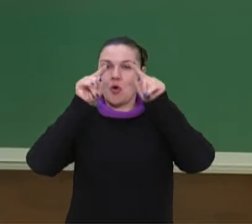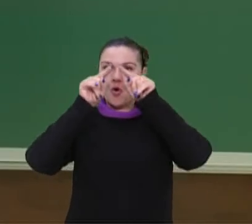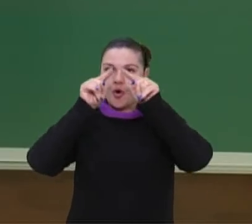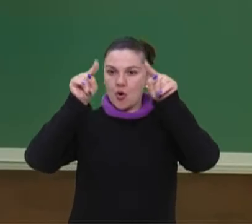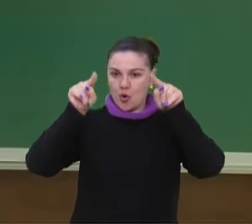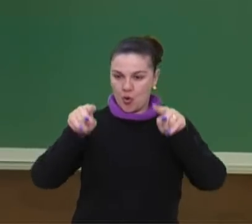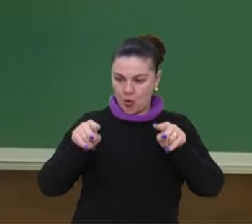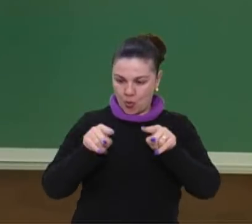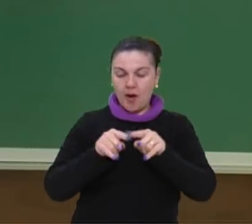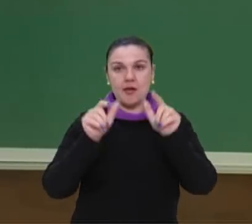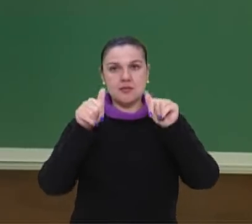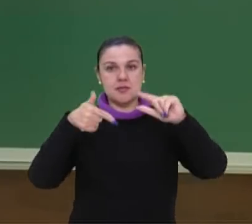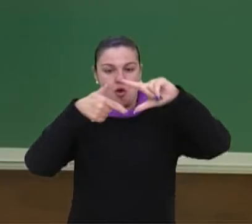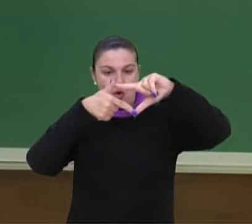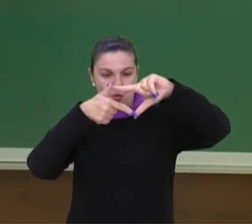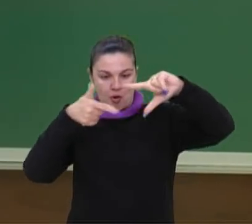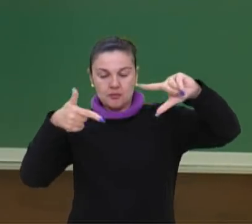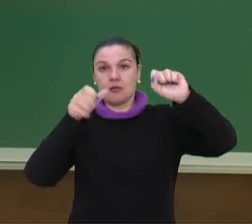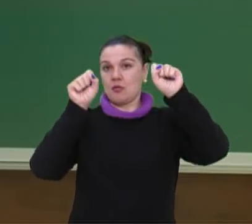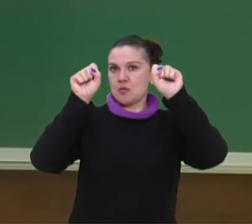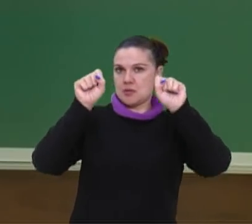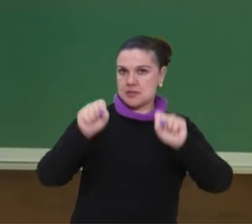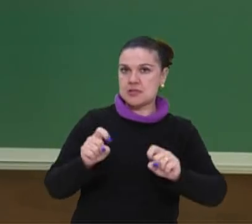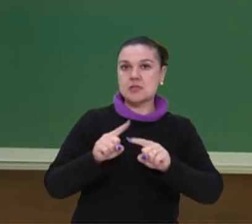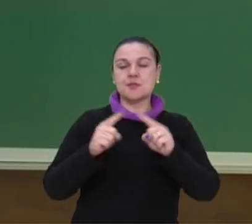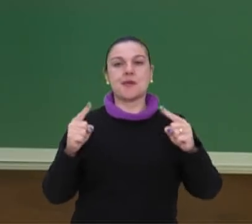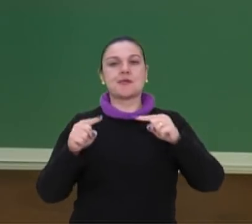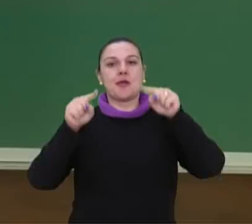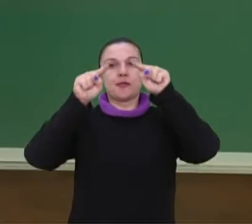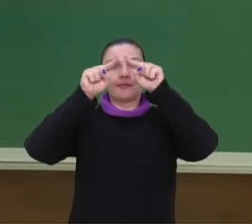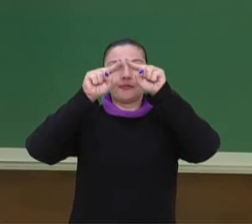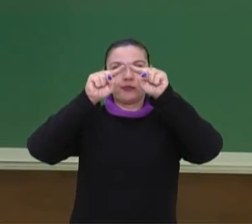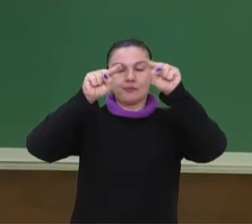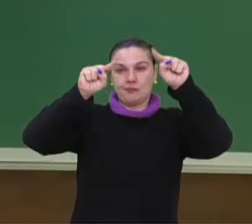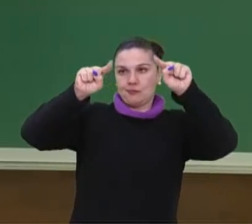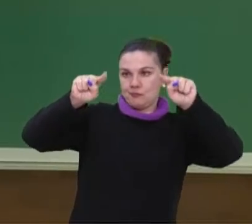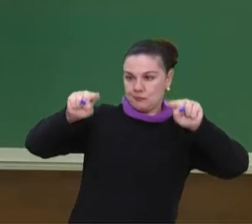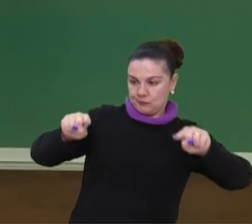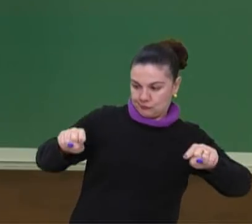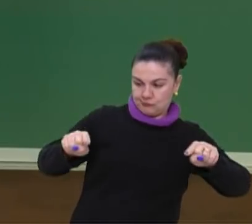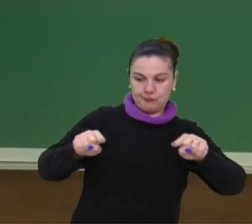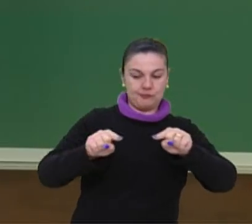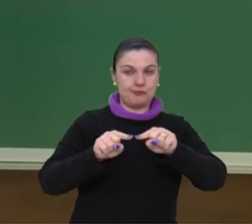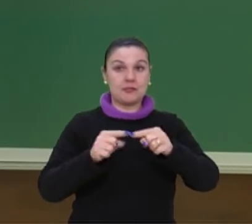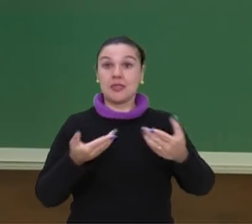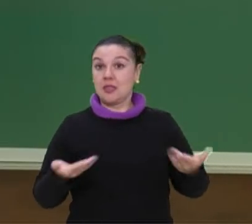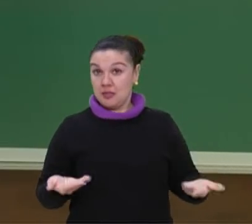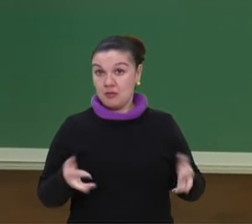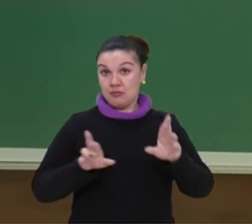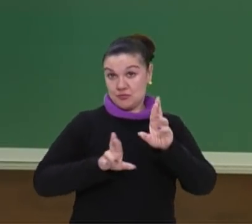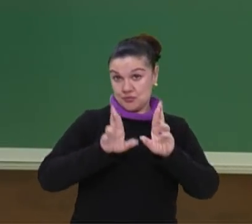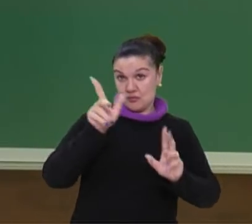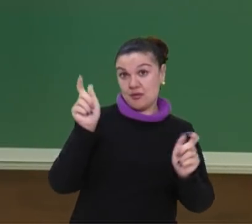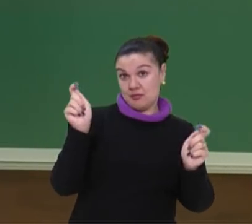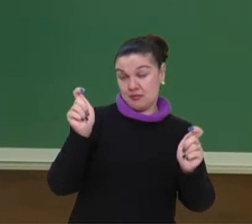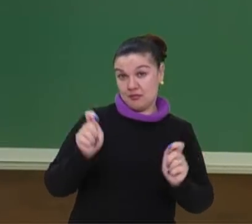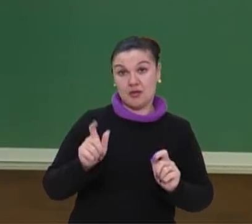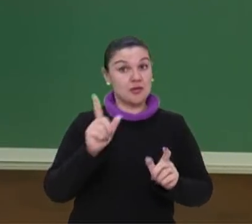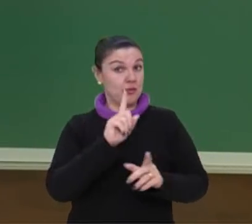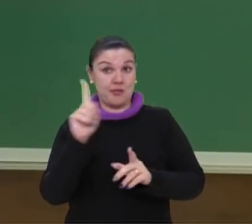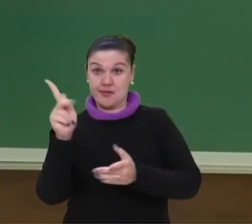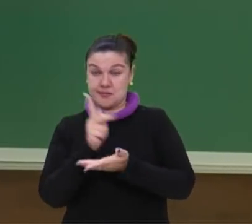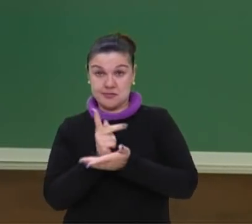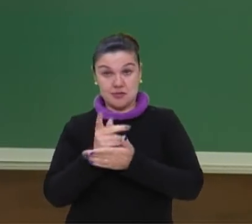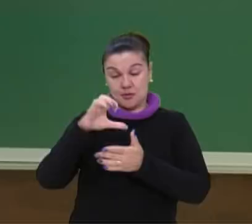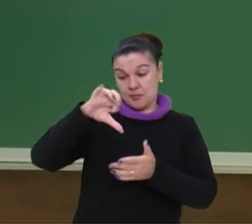90 graus. O retângulo também, sim. Mas tem o trapézio, por exemplo, que pode ser que seja medidas diferentes, não sempre